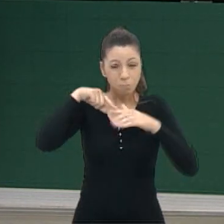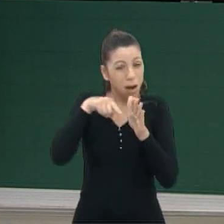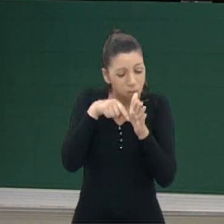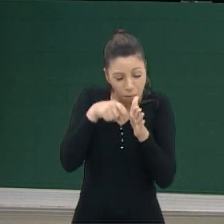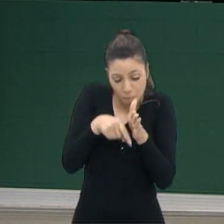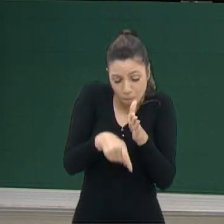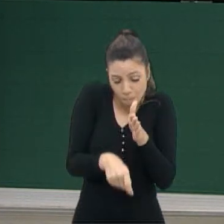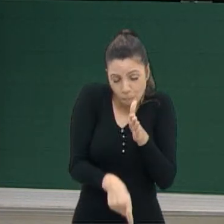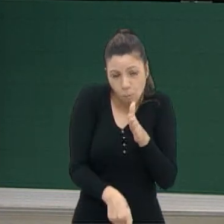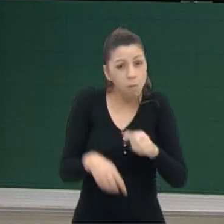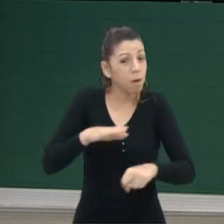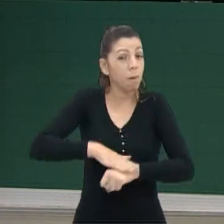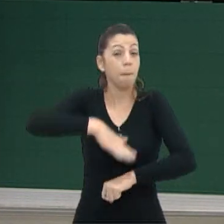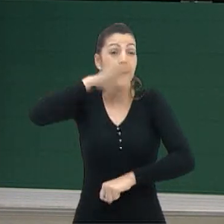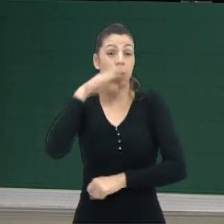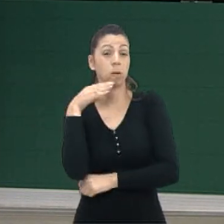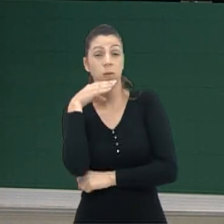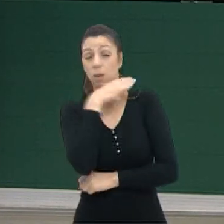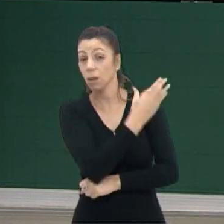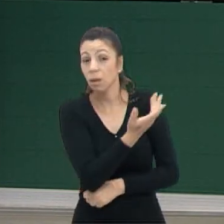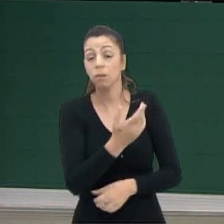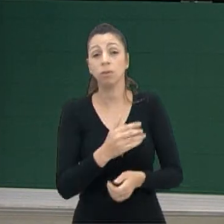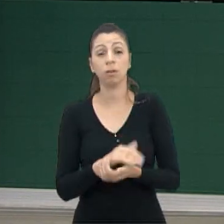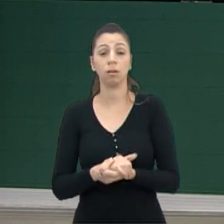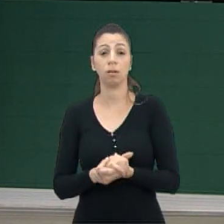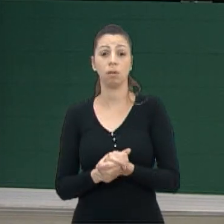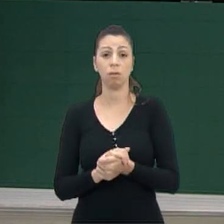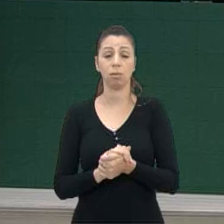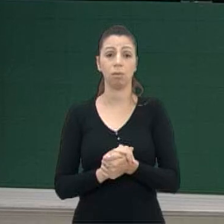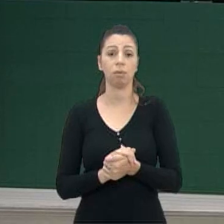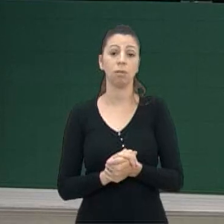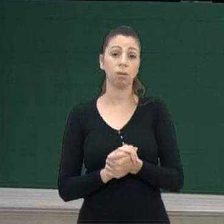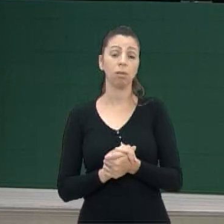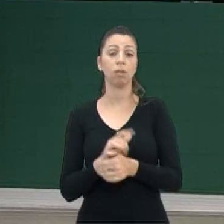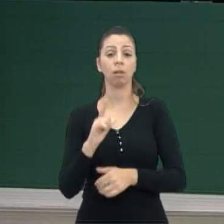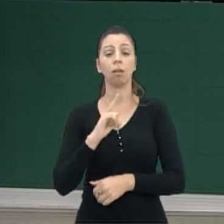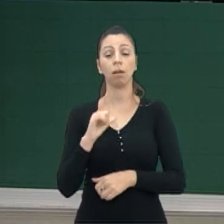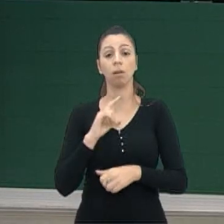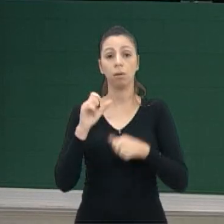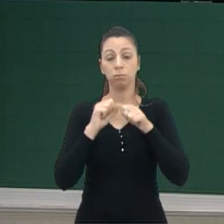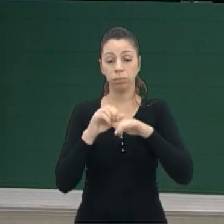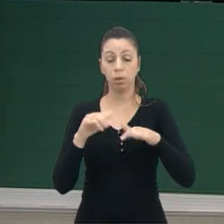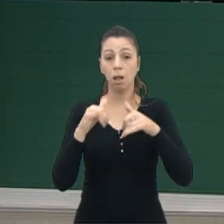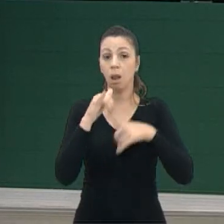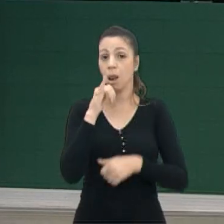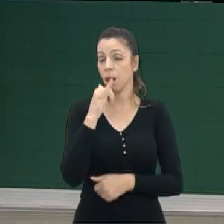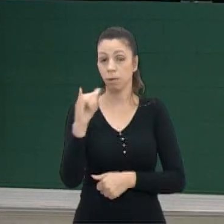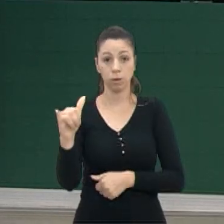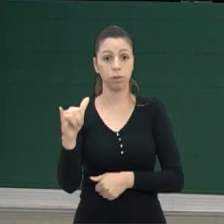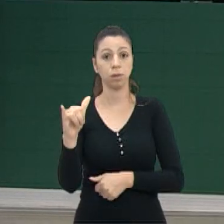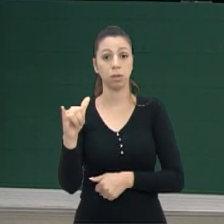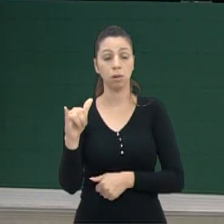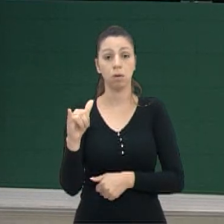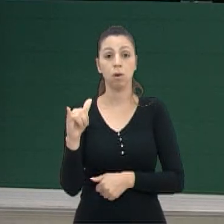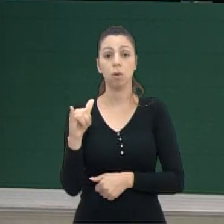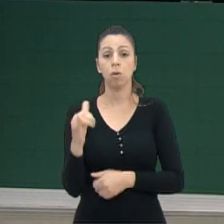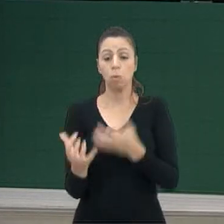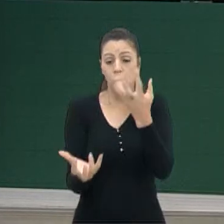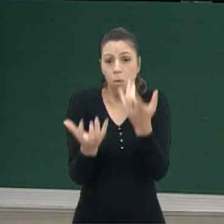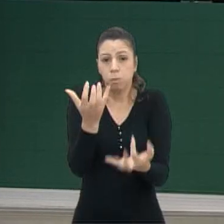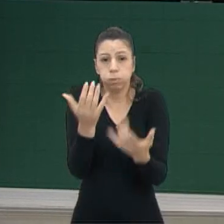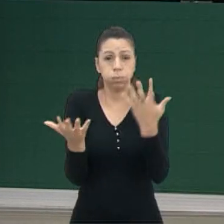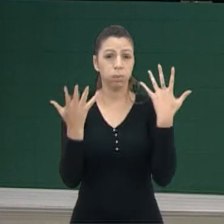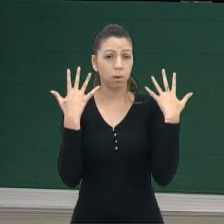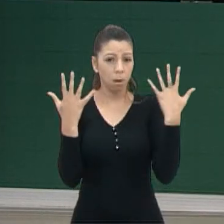mais quente, com grande concentração de níquel e ferro, que libera a energia principalmente do calor, a